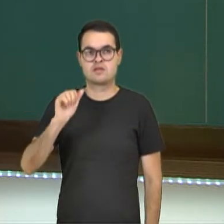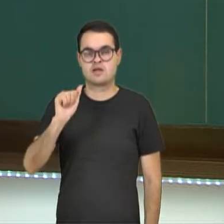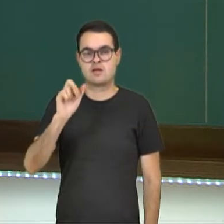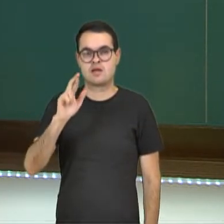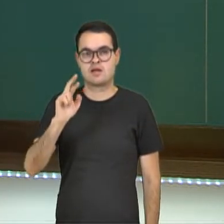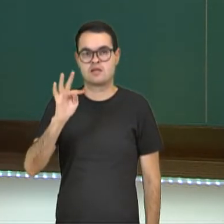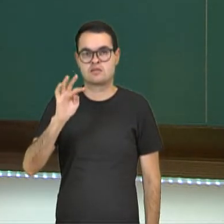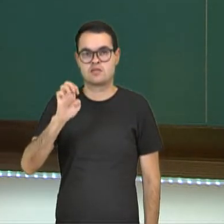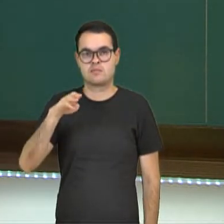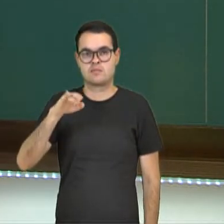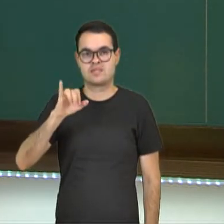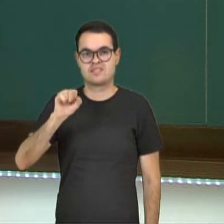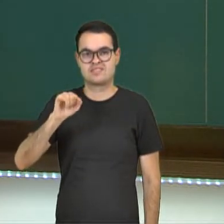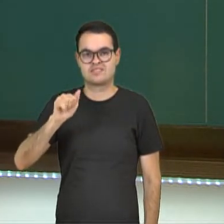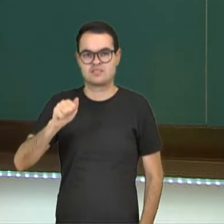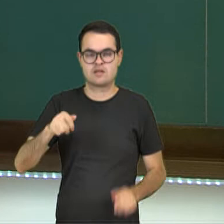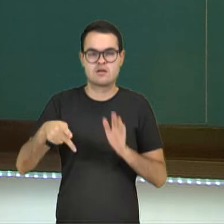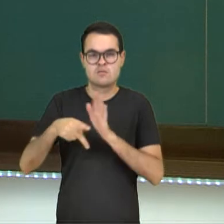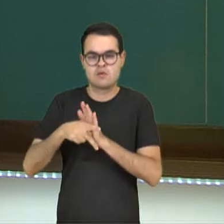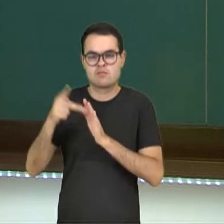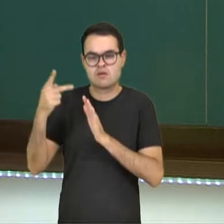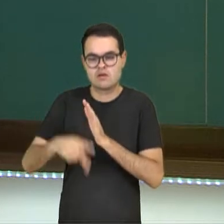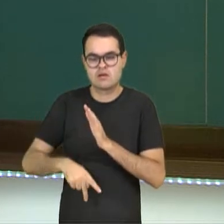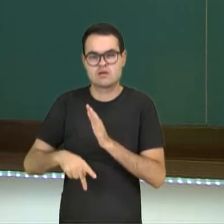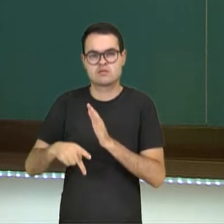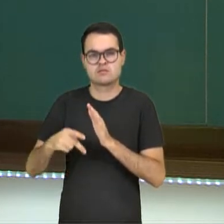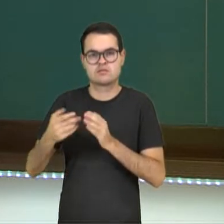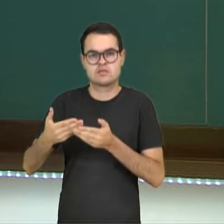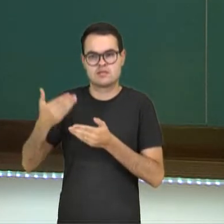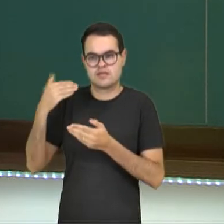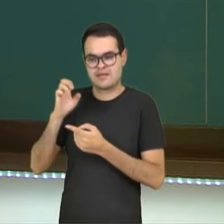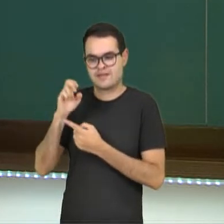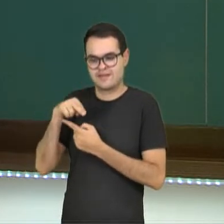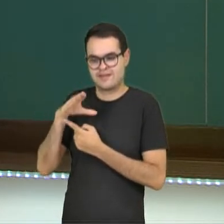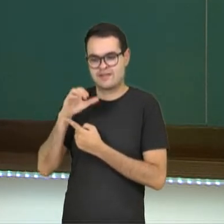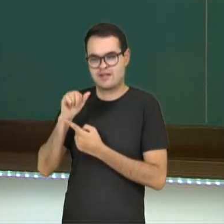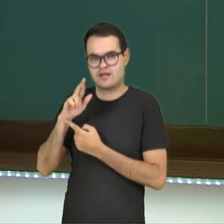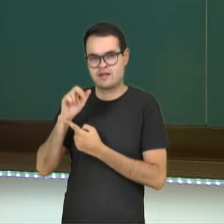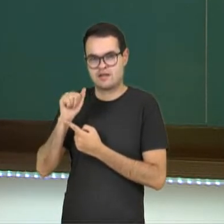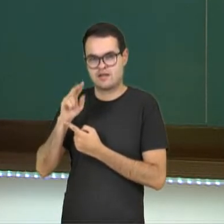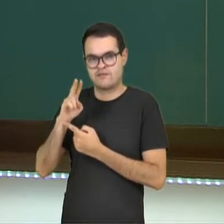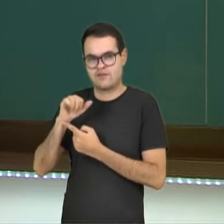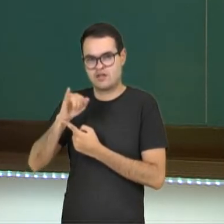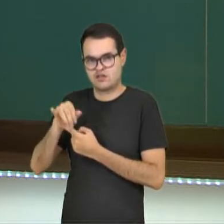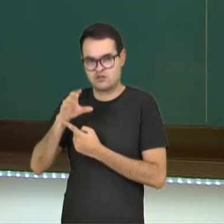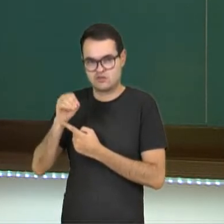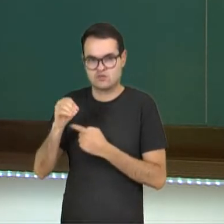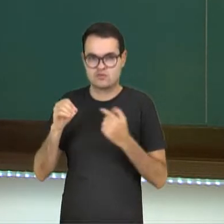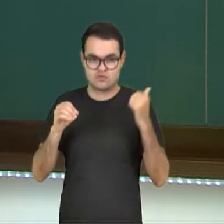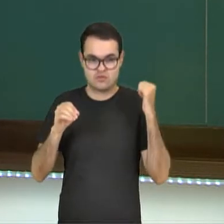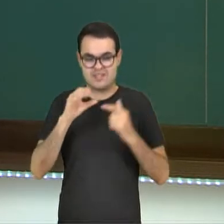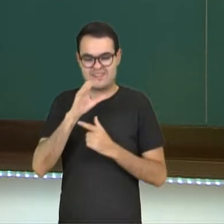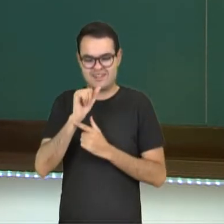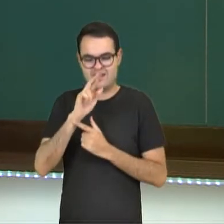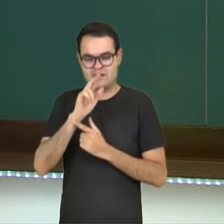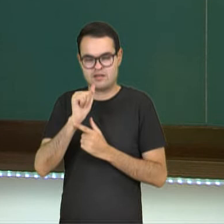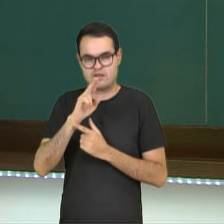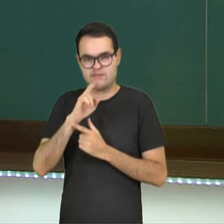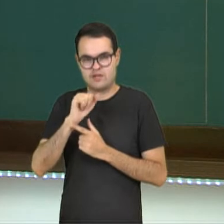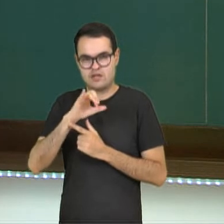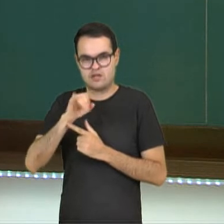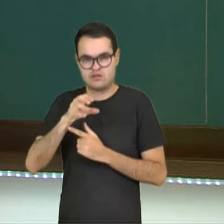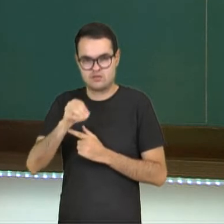Gentileschi, inspirada muito em Caravaggio, né? O pai dela também foi, ela sofreu abusos de